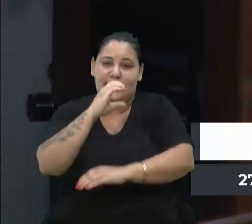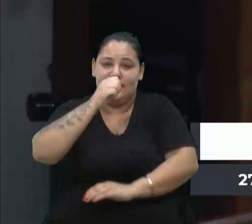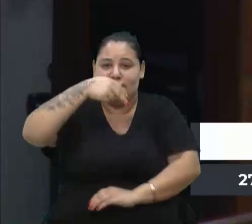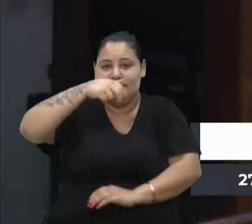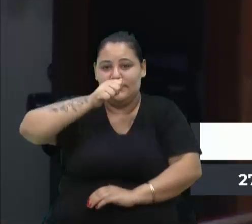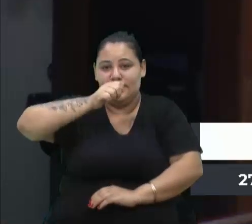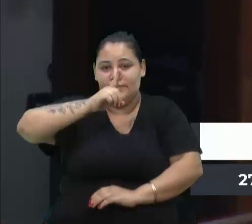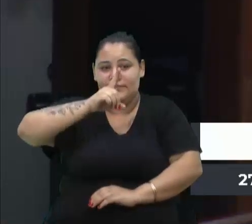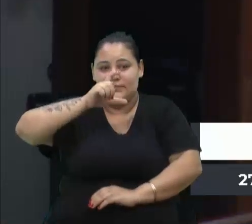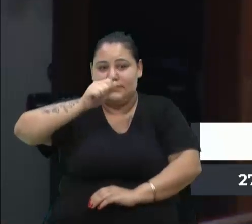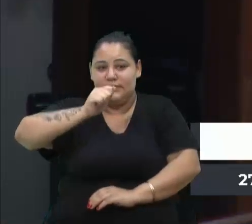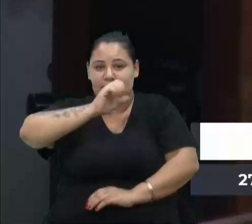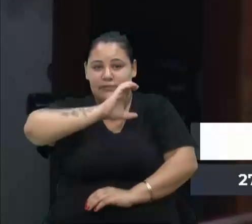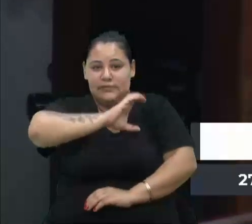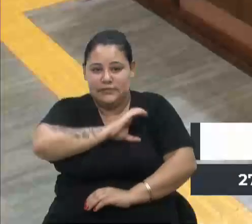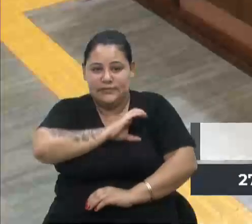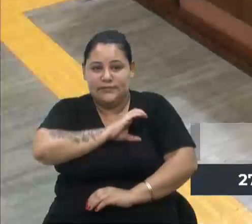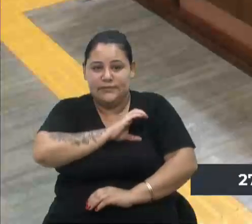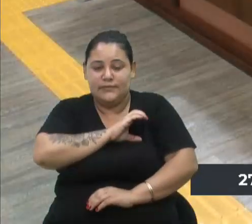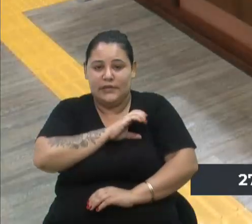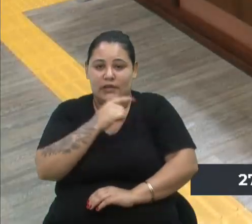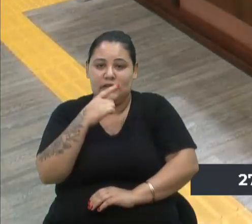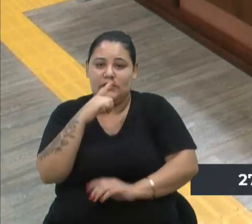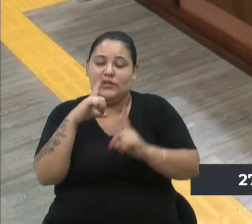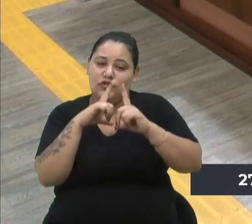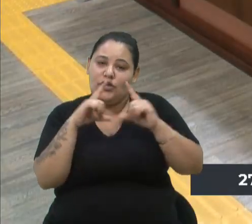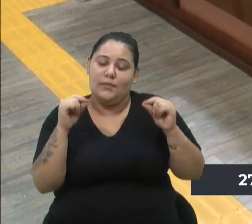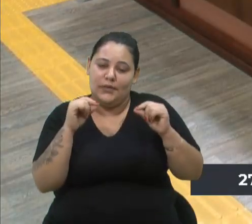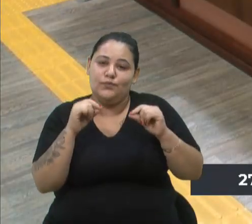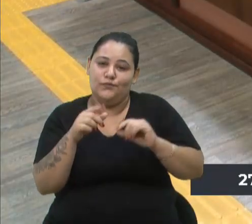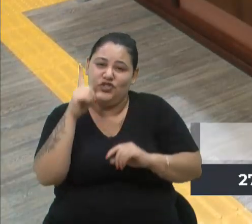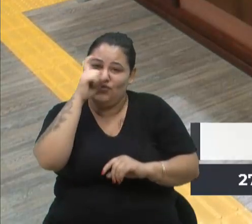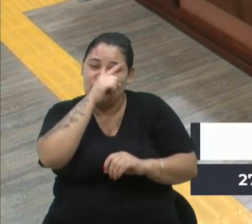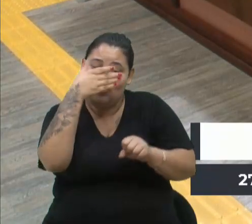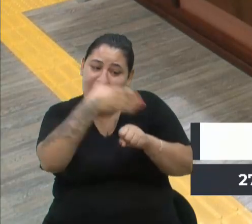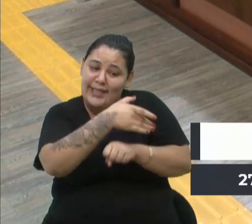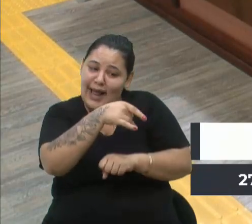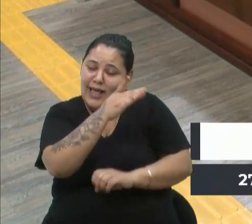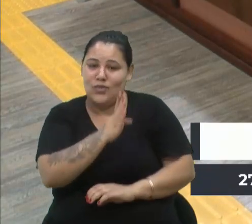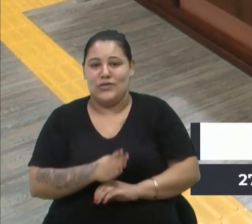impactando negativamente o turismo no Brasil. Obrigado, senhor presidente. Obrigado. Em declaração de líder, a bancada do PS.